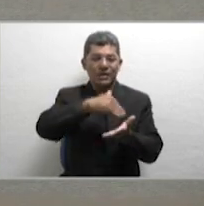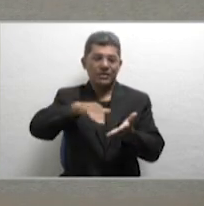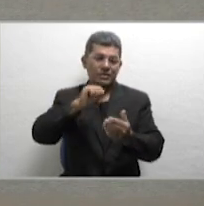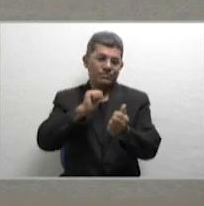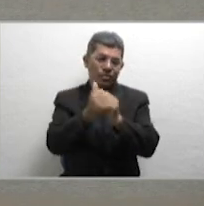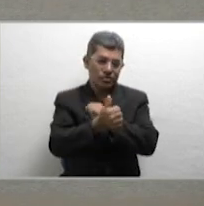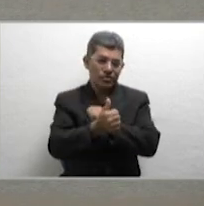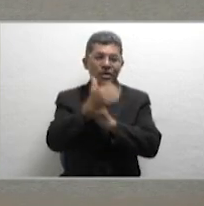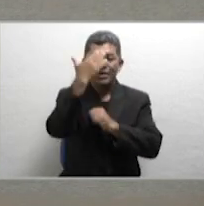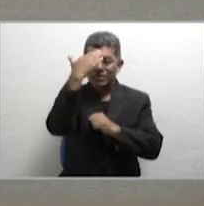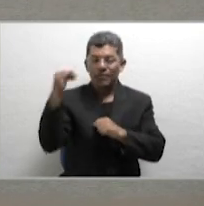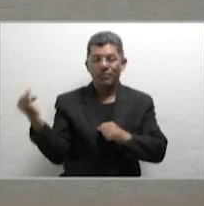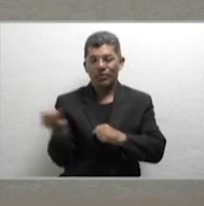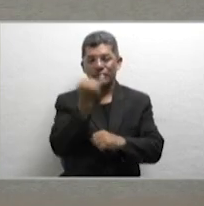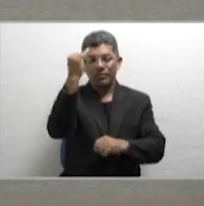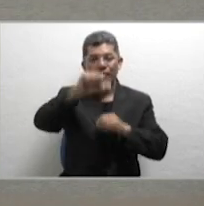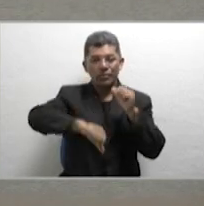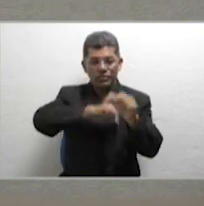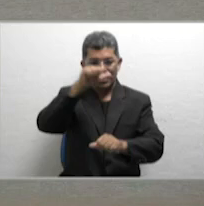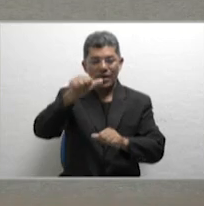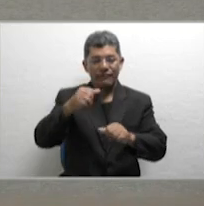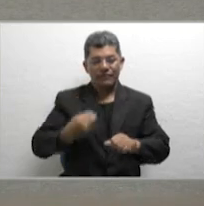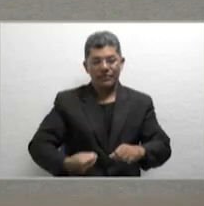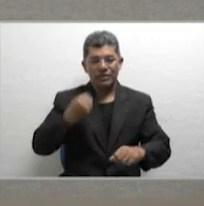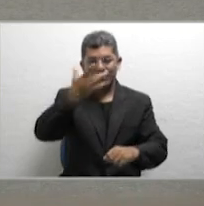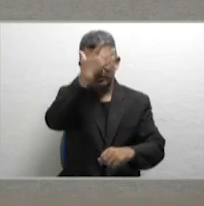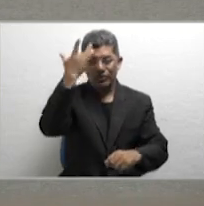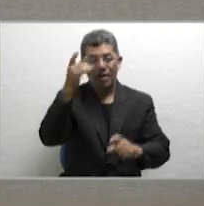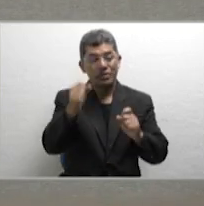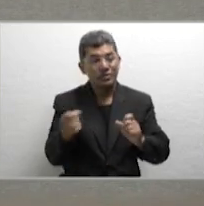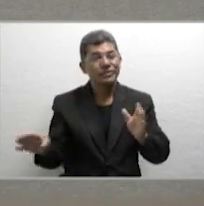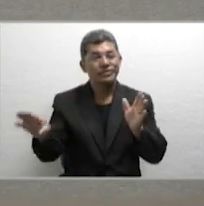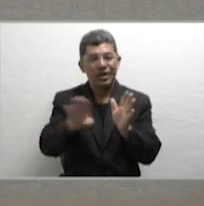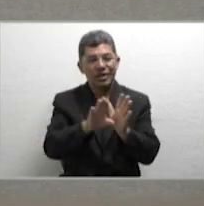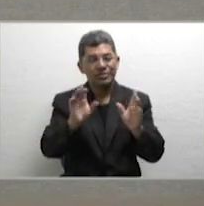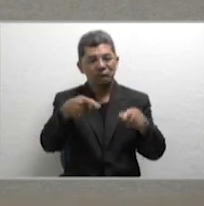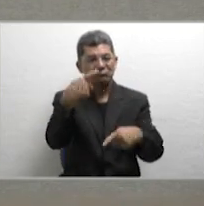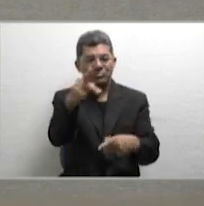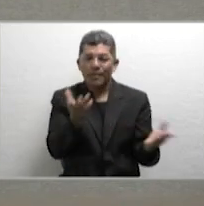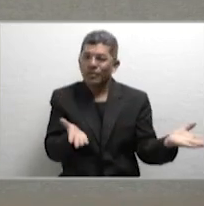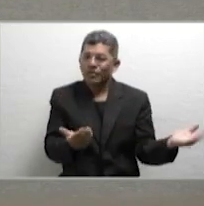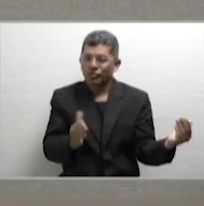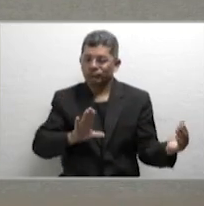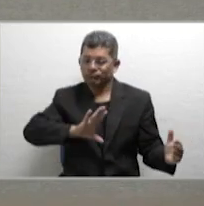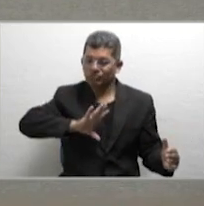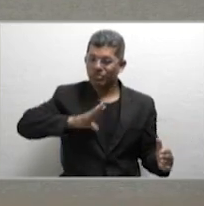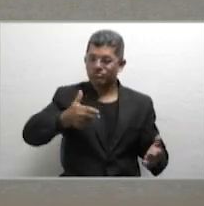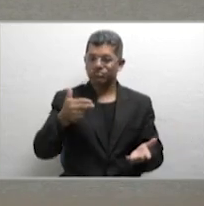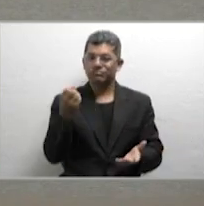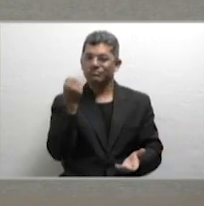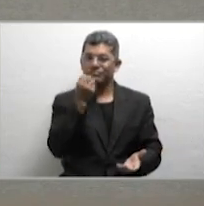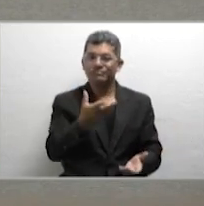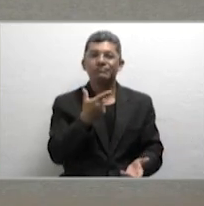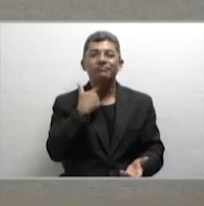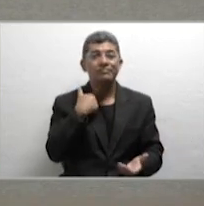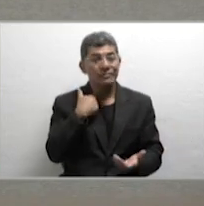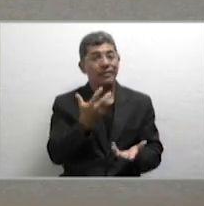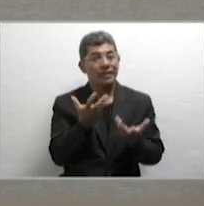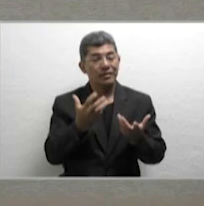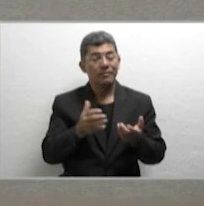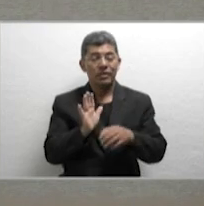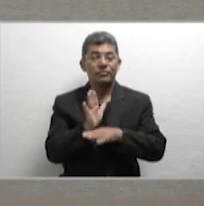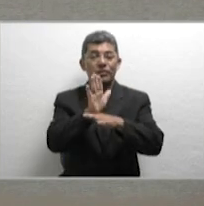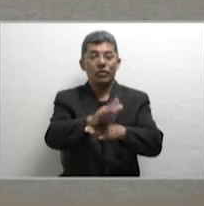para mudar e transformar a vida das pessoas. Então, você chega aí com a sua juventude, com todo o gás, né, para ajudar o governo